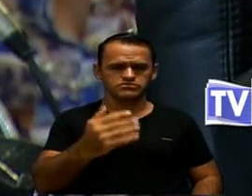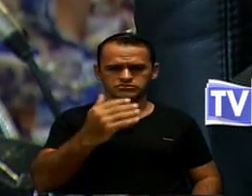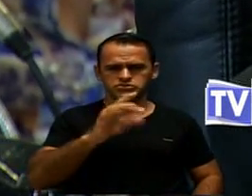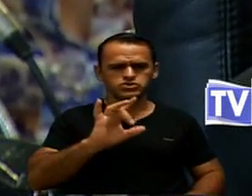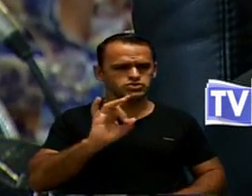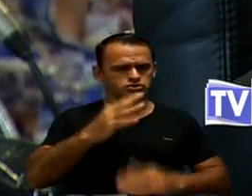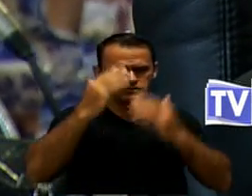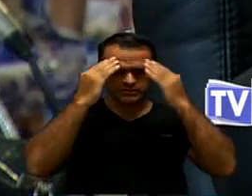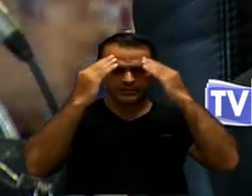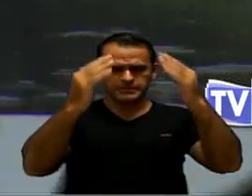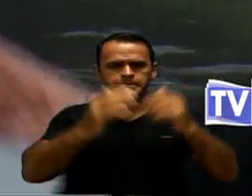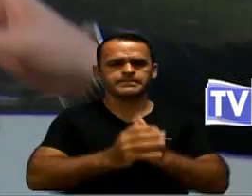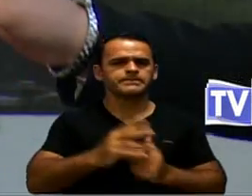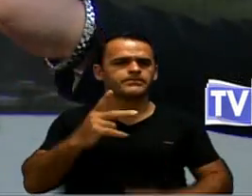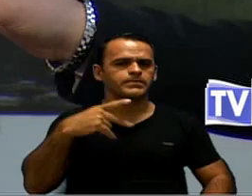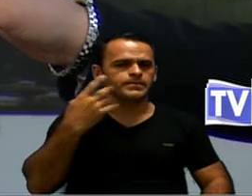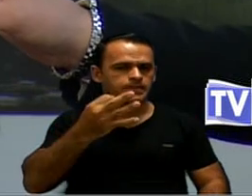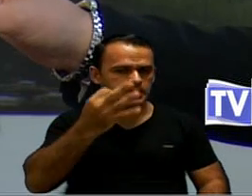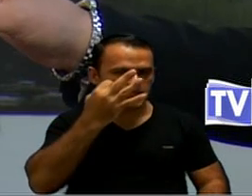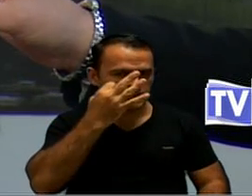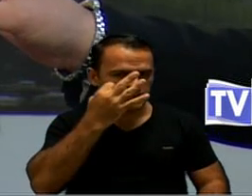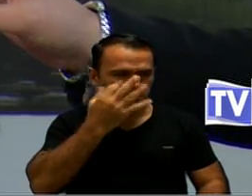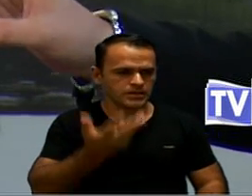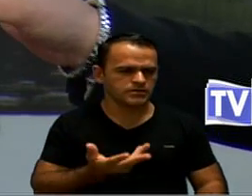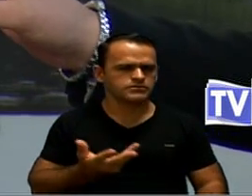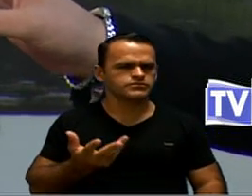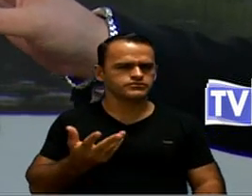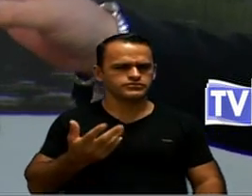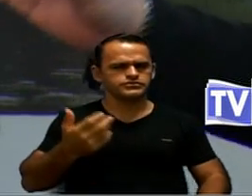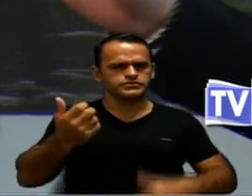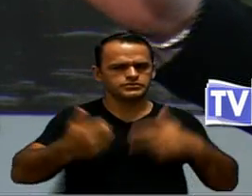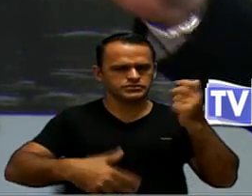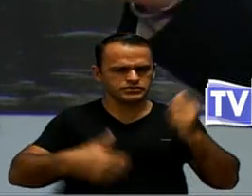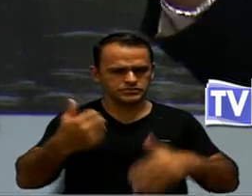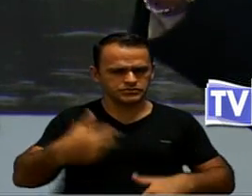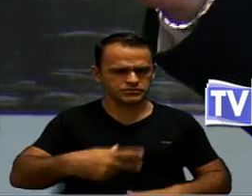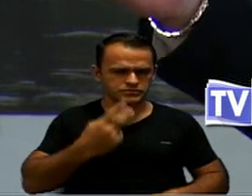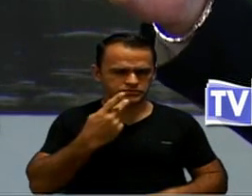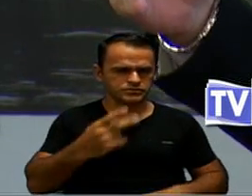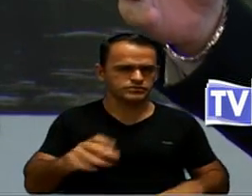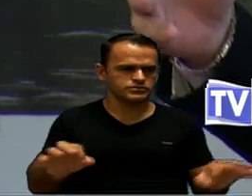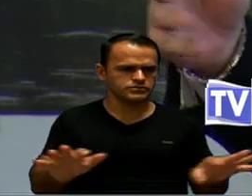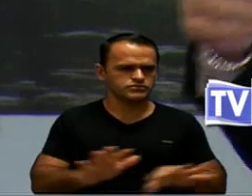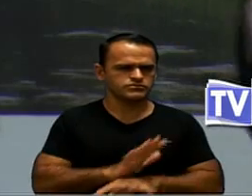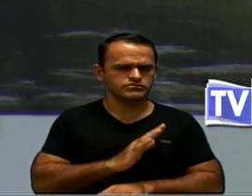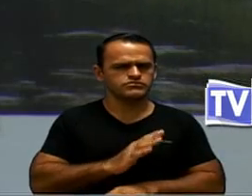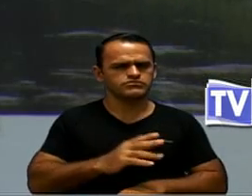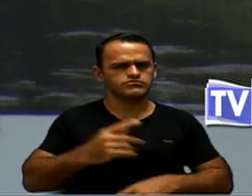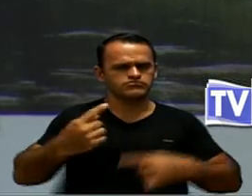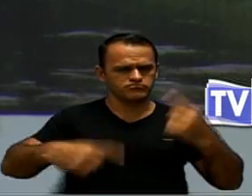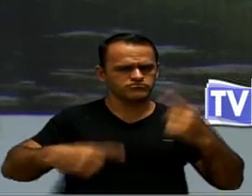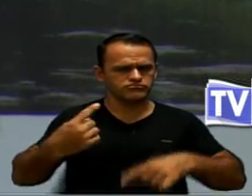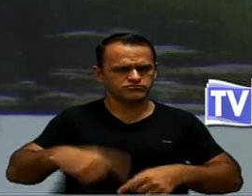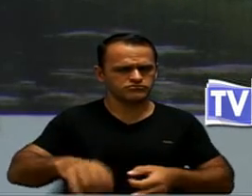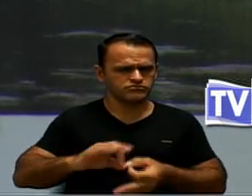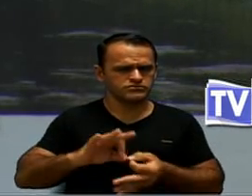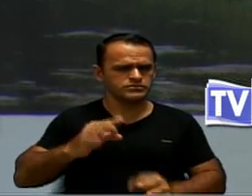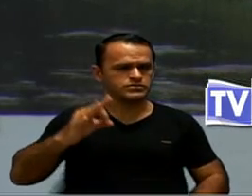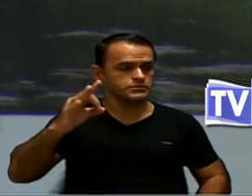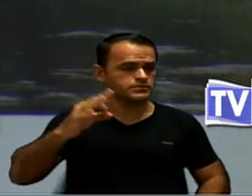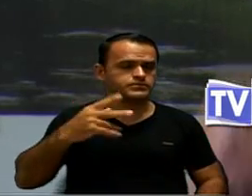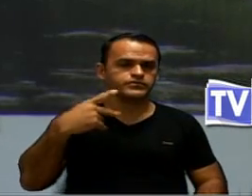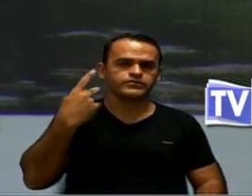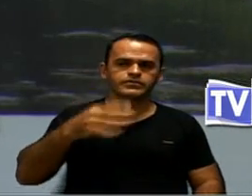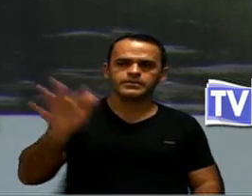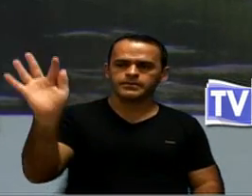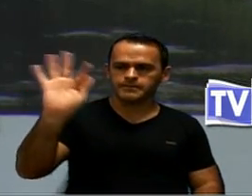agradeço. Obrigado. Vereador Ordini, eu quero encerrar minha fala, até o debate está sendo muito produtivo, que o vereador França e a